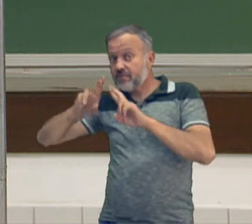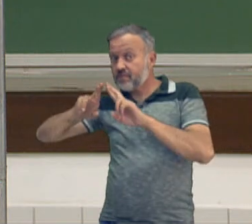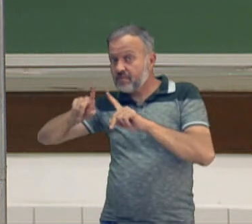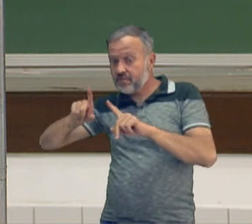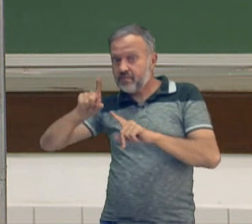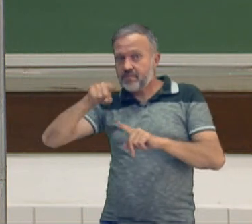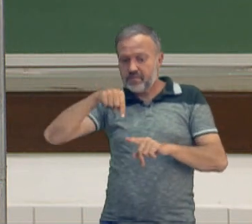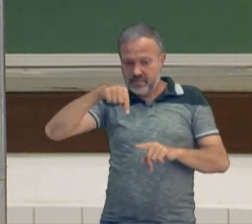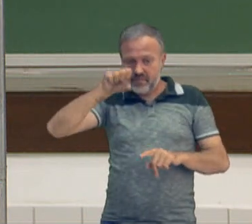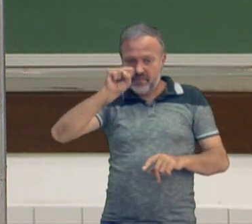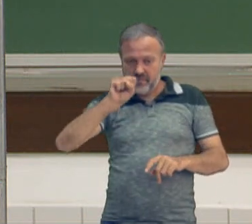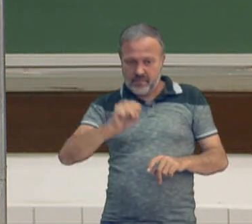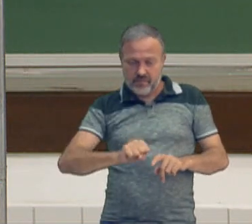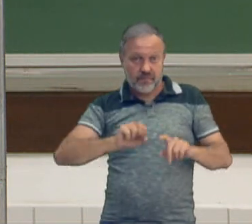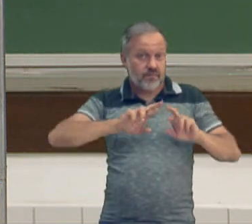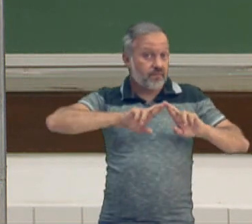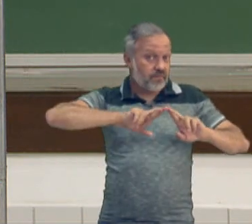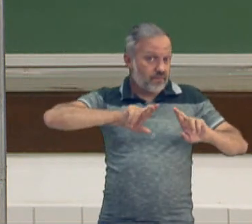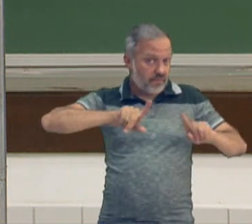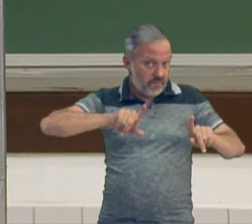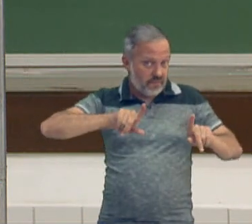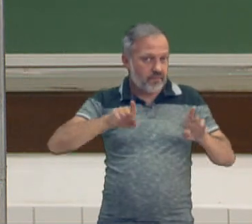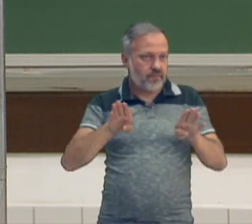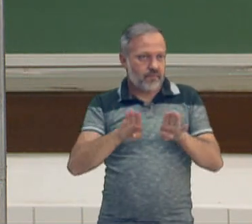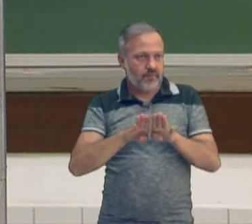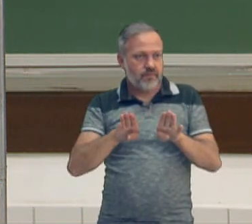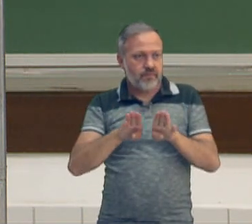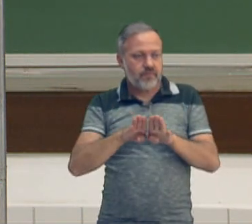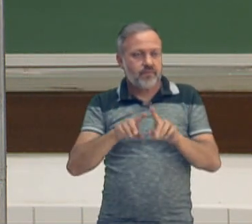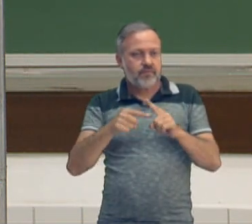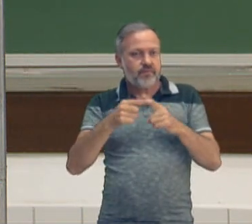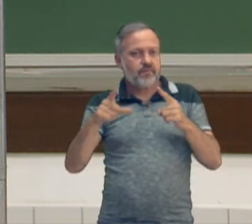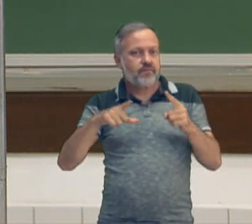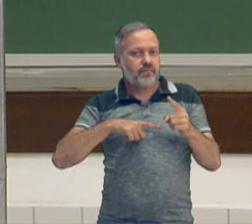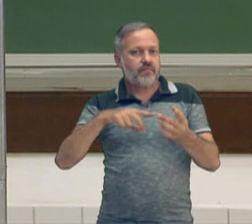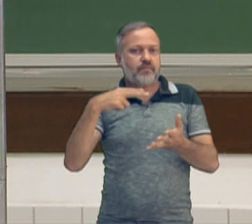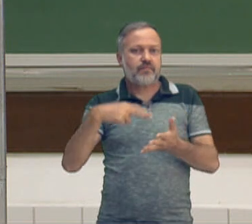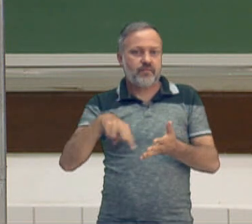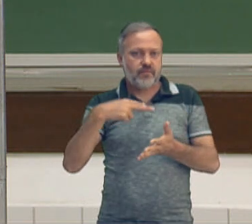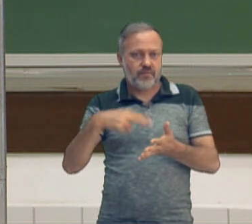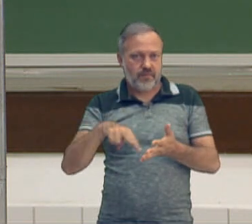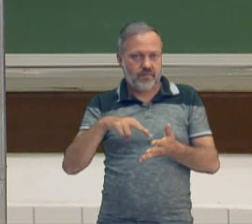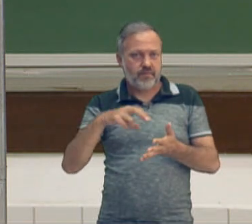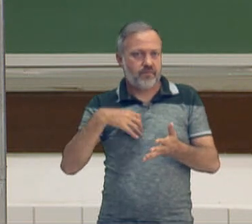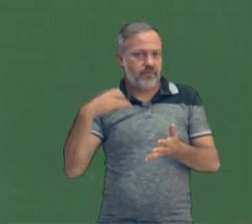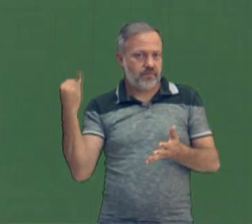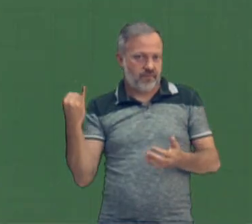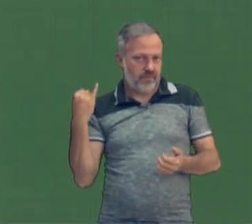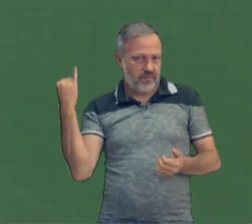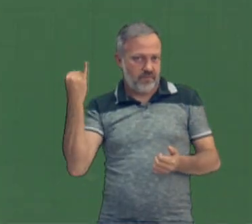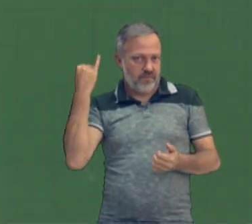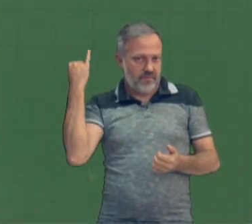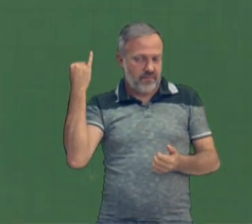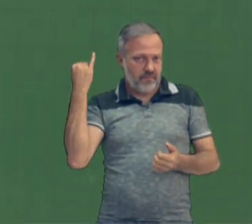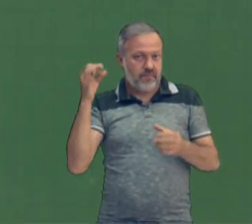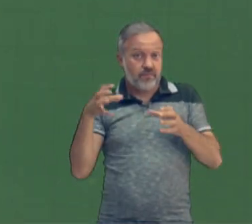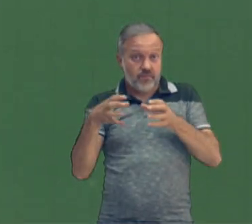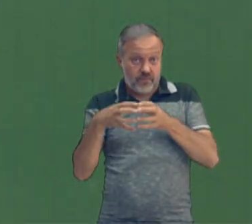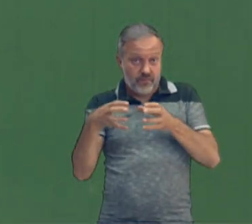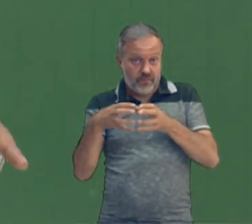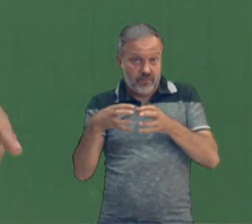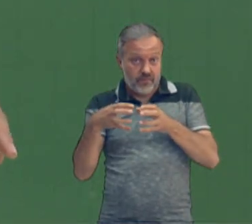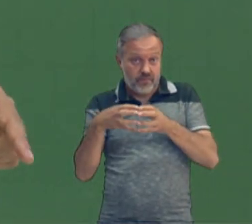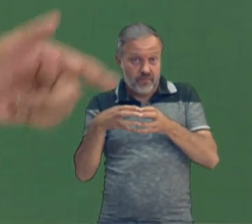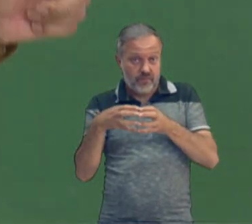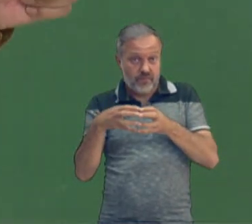diversidade. Mas o fato é que existem muitas danças importantes no contexto cultural dos povos